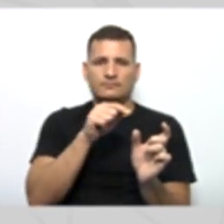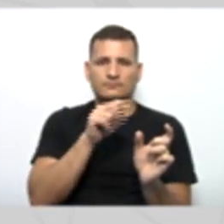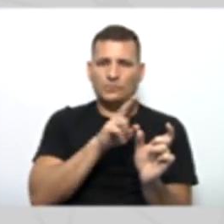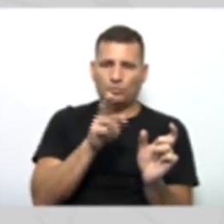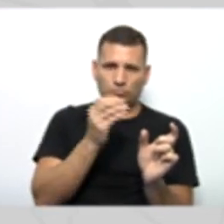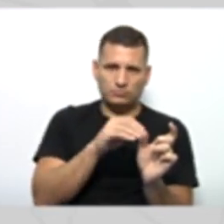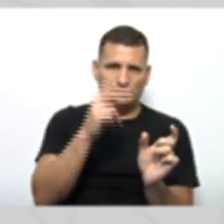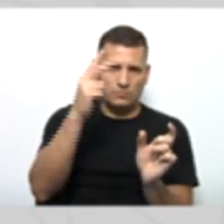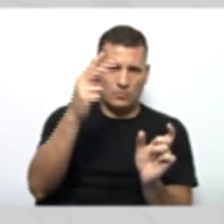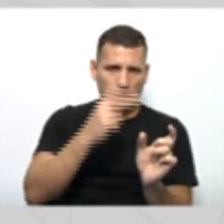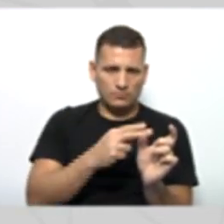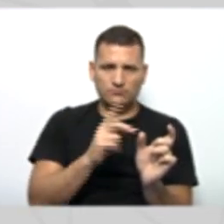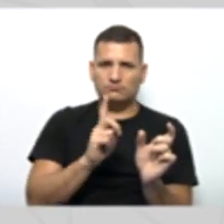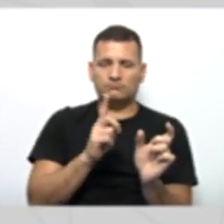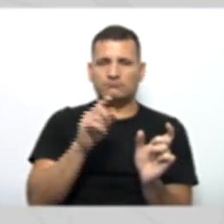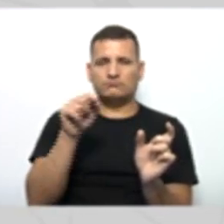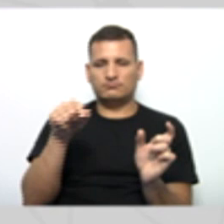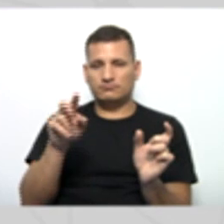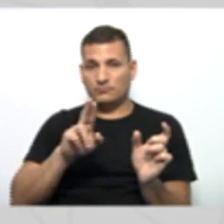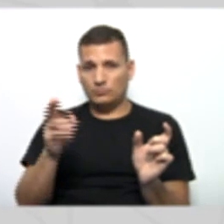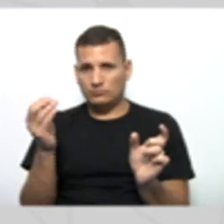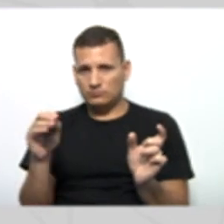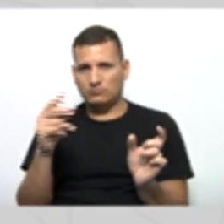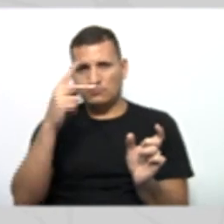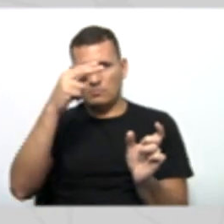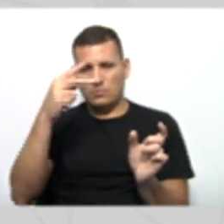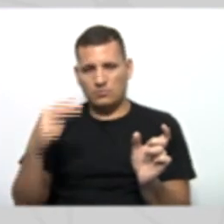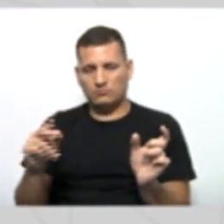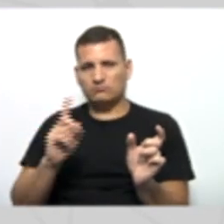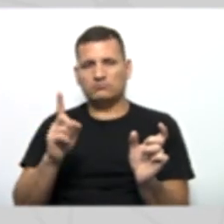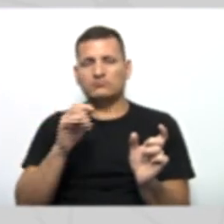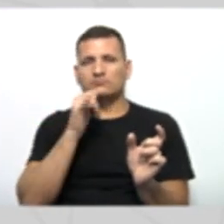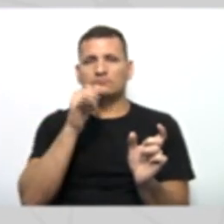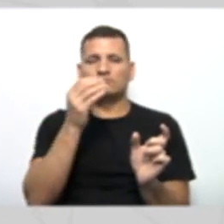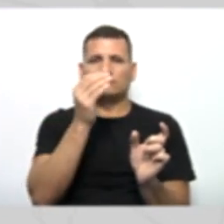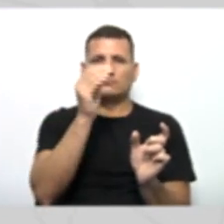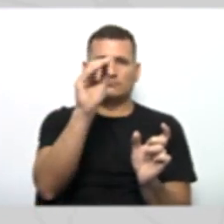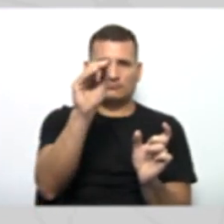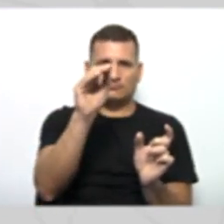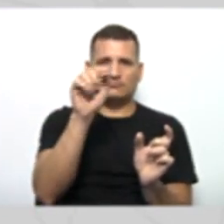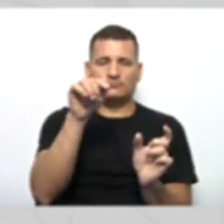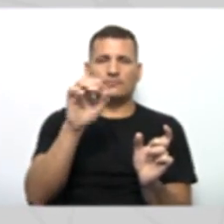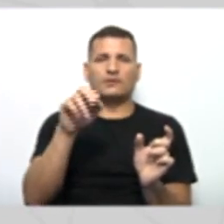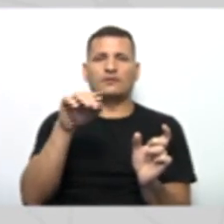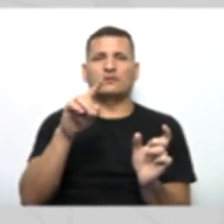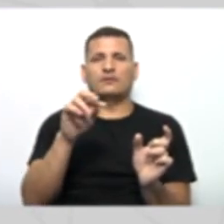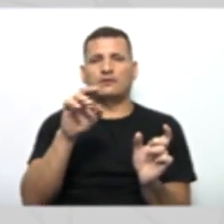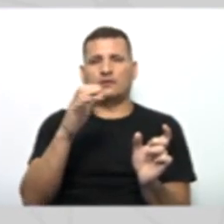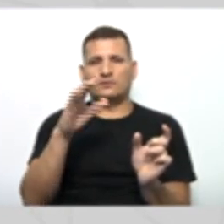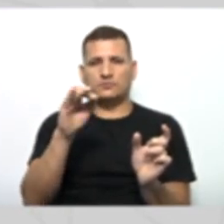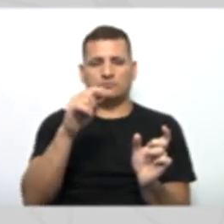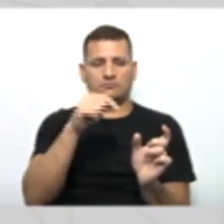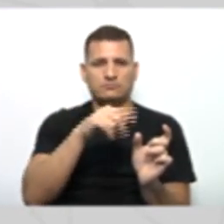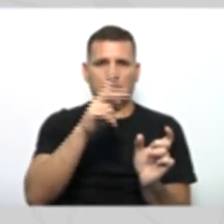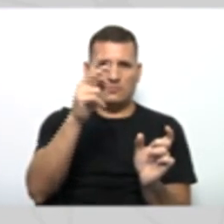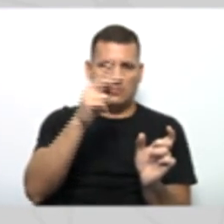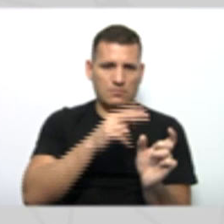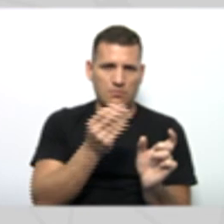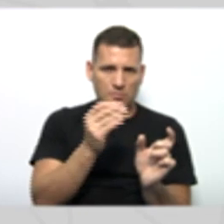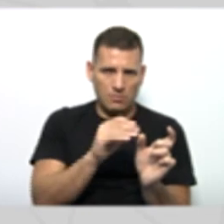precisar repetir nome aqui? Não. Se eu colocasse aqui endereço, também não. Então, muito cuidado com isso,